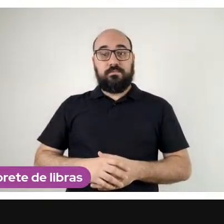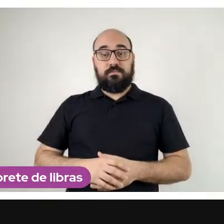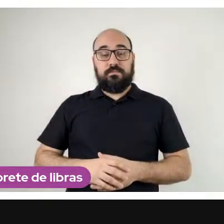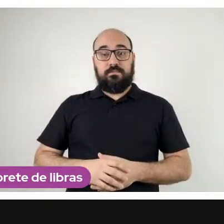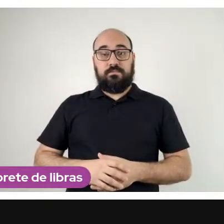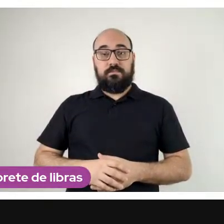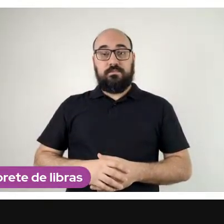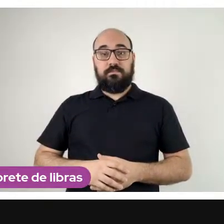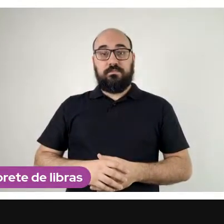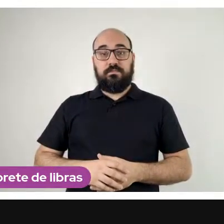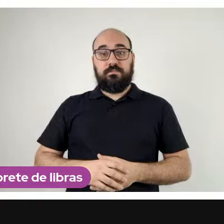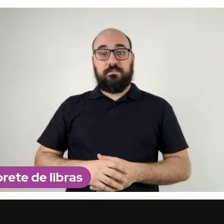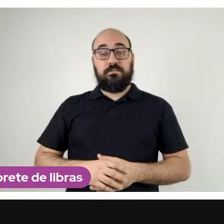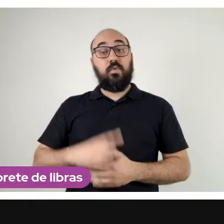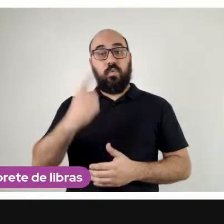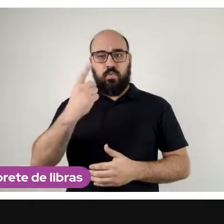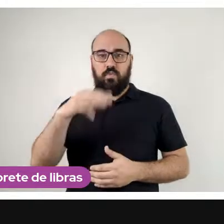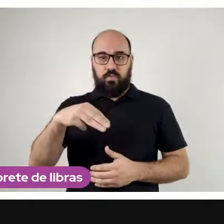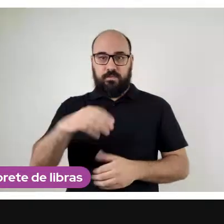Só um minuto.